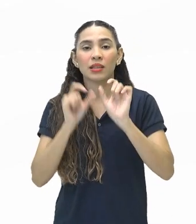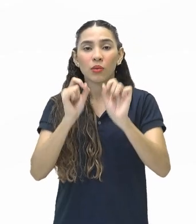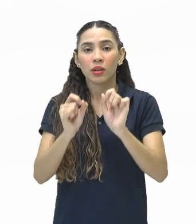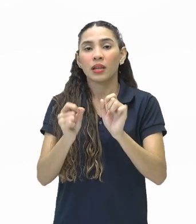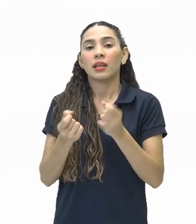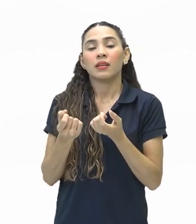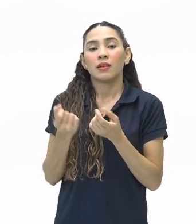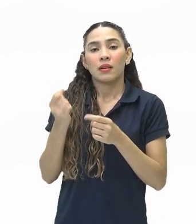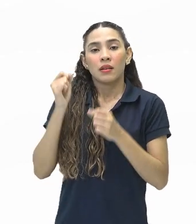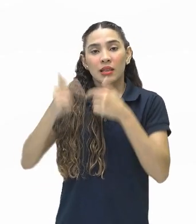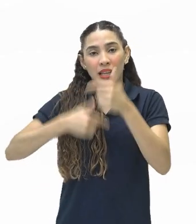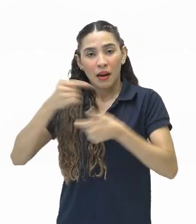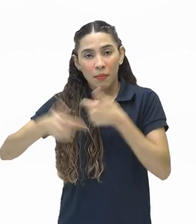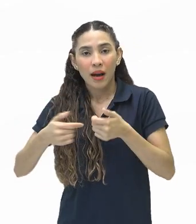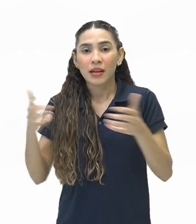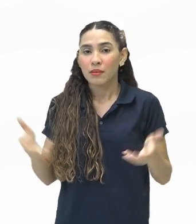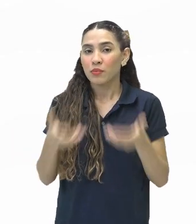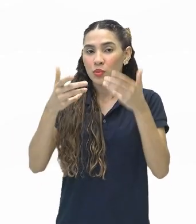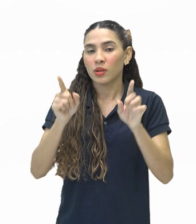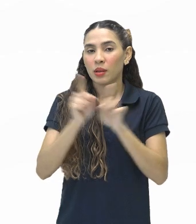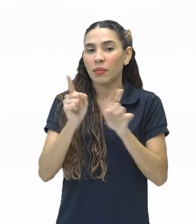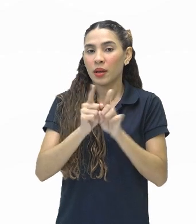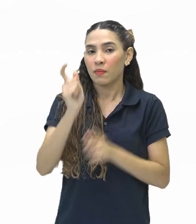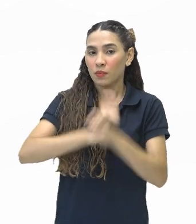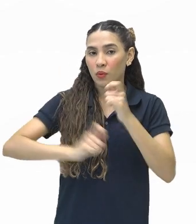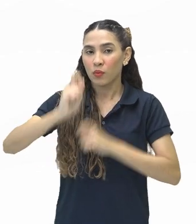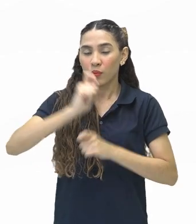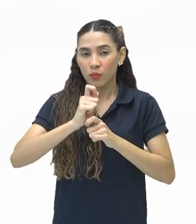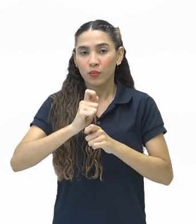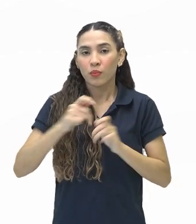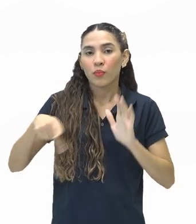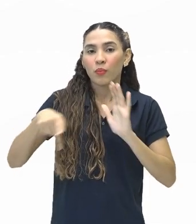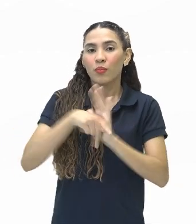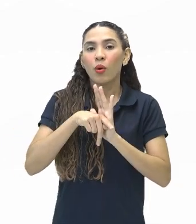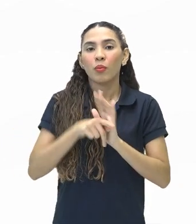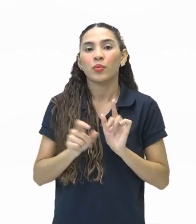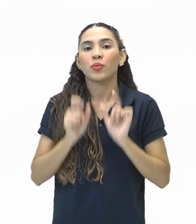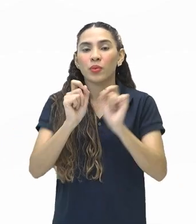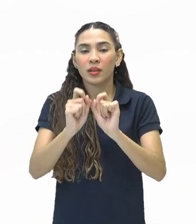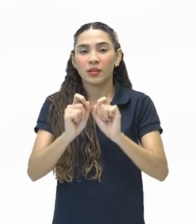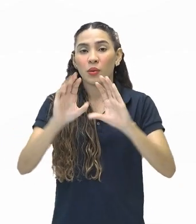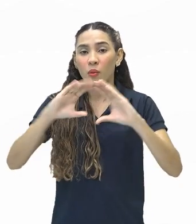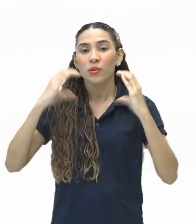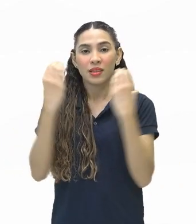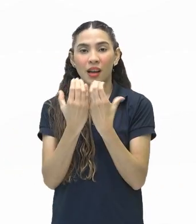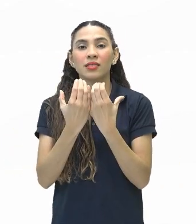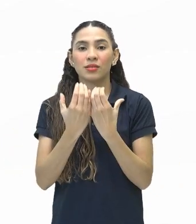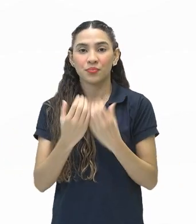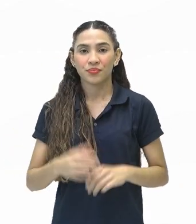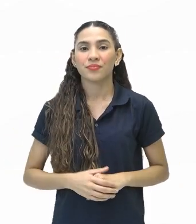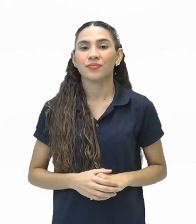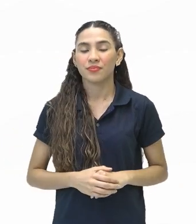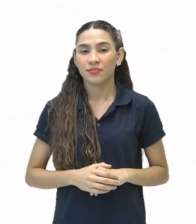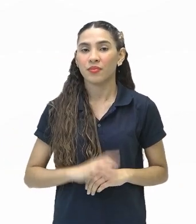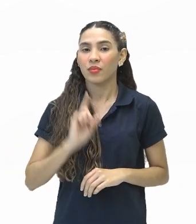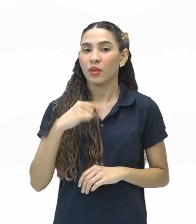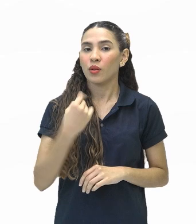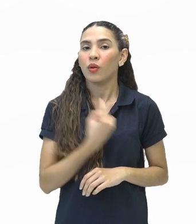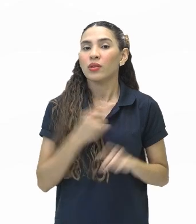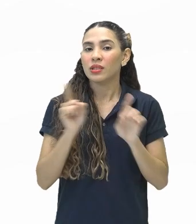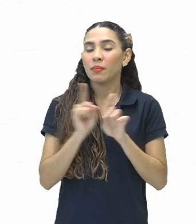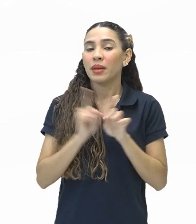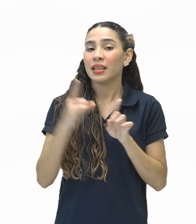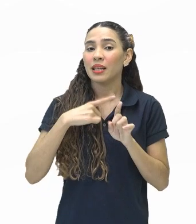e impulsiona o desenvolvimento econômico das comunidades. Nós temos também